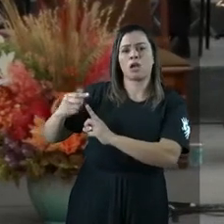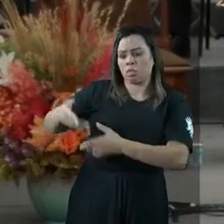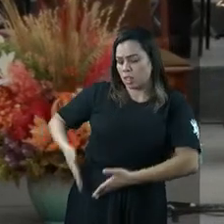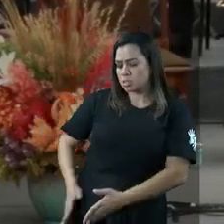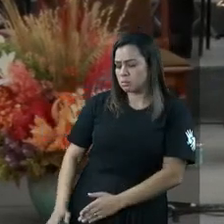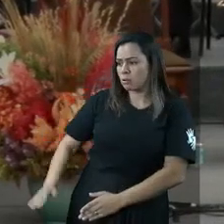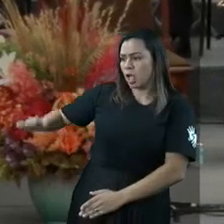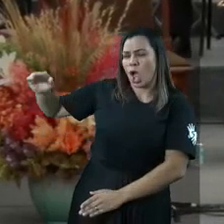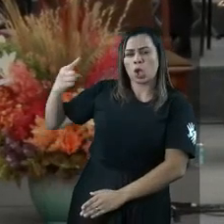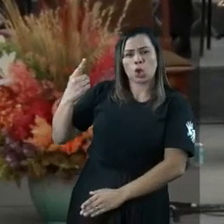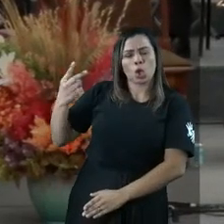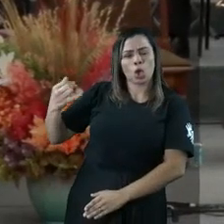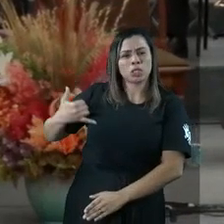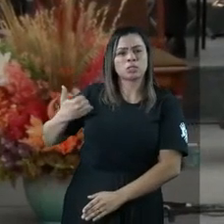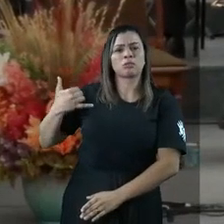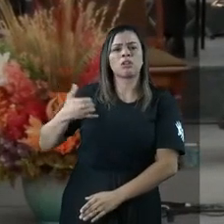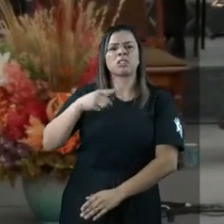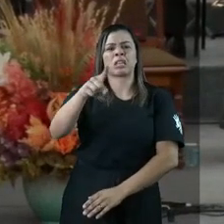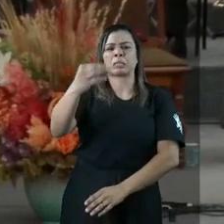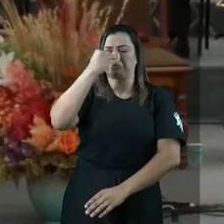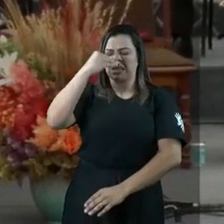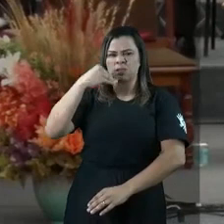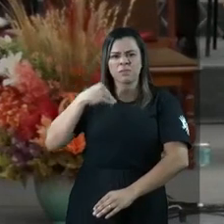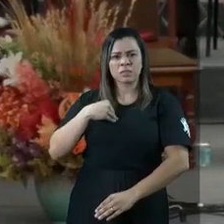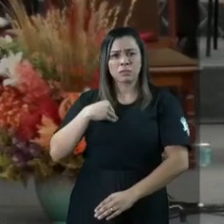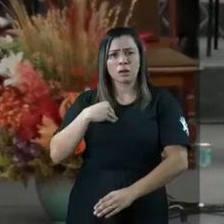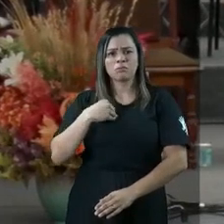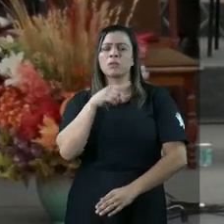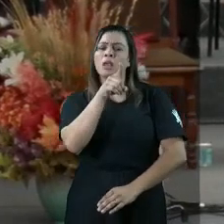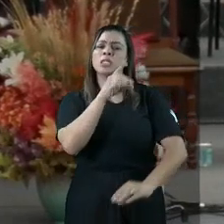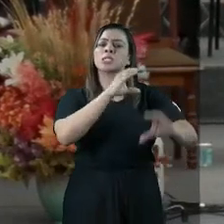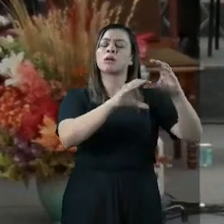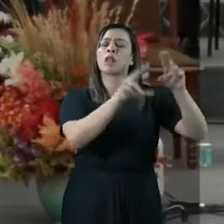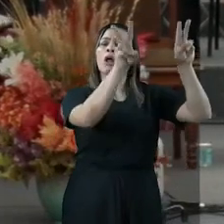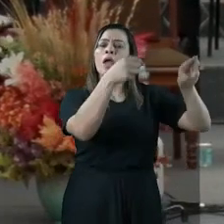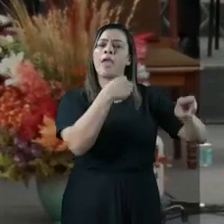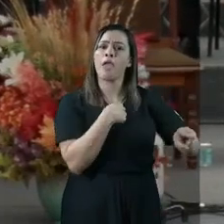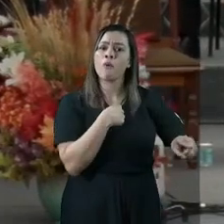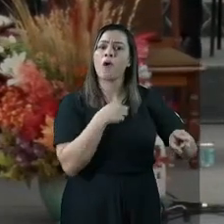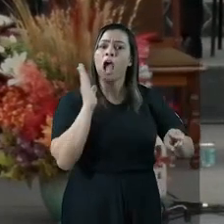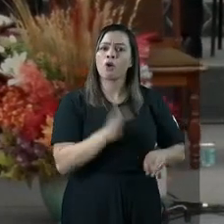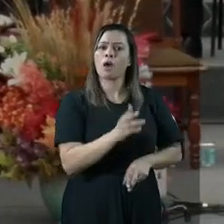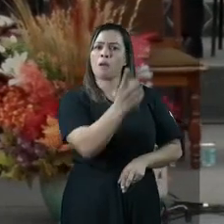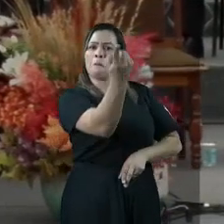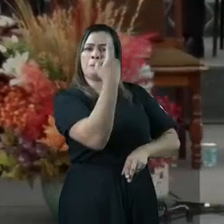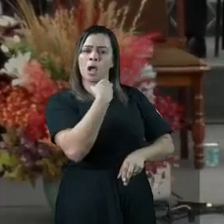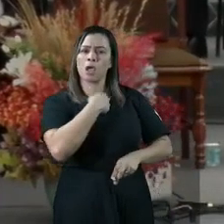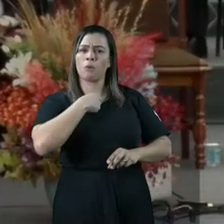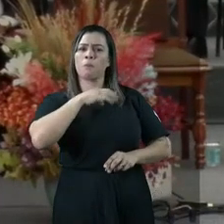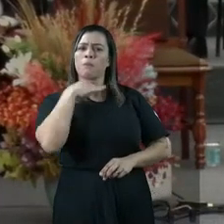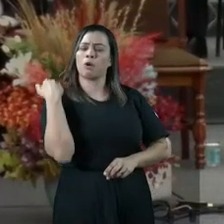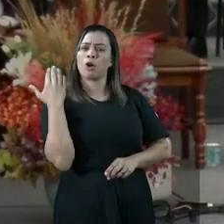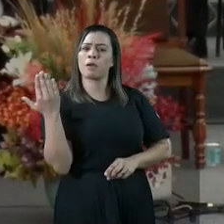trataram mal. Cantaram sobre mim dentro do templo e me mandaram para a cruz logo depois